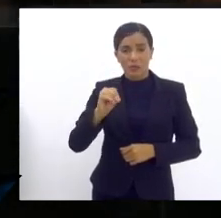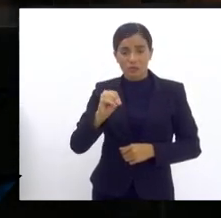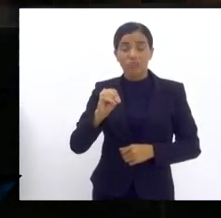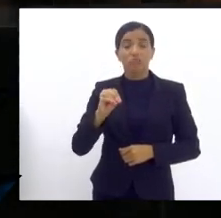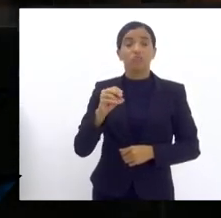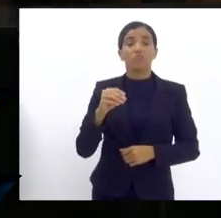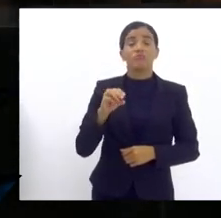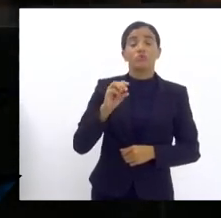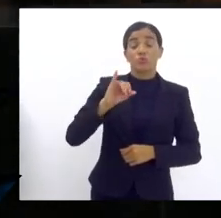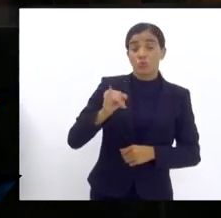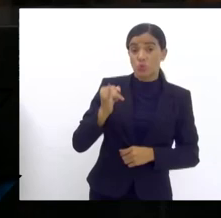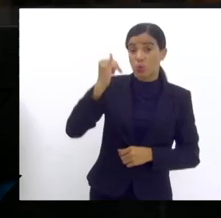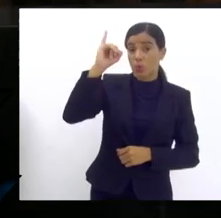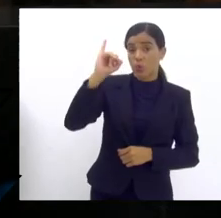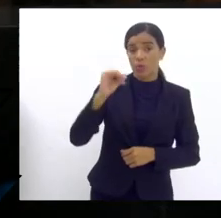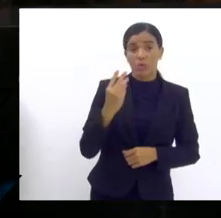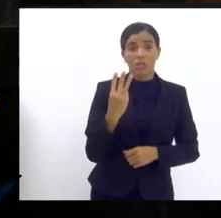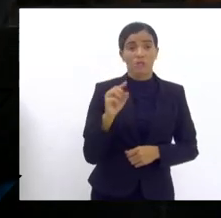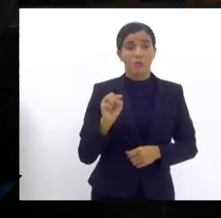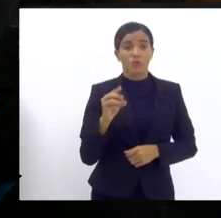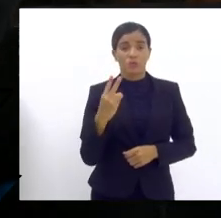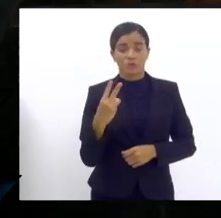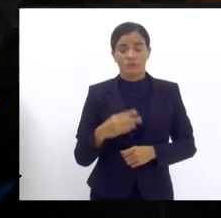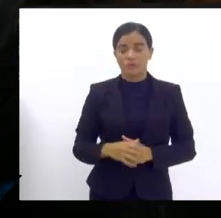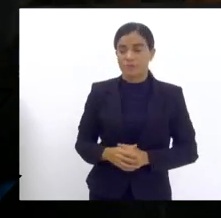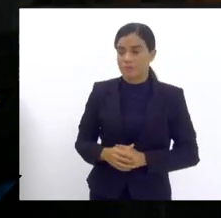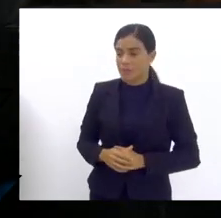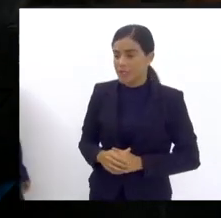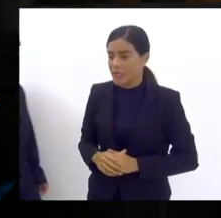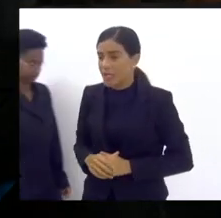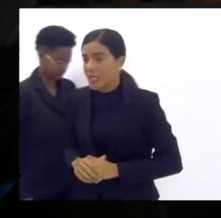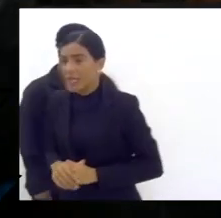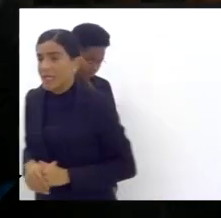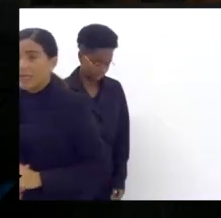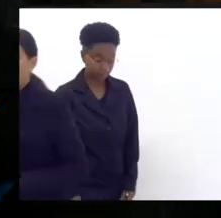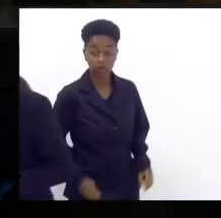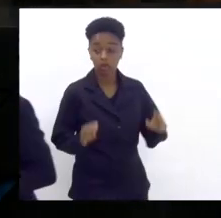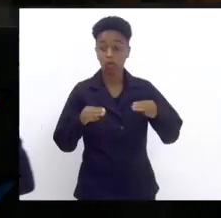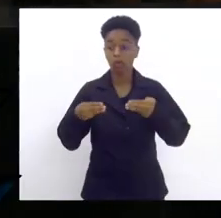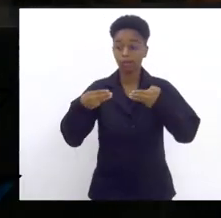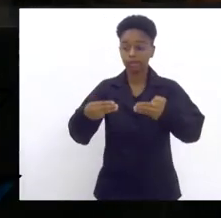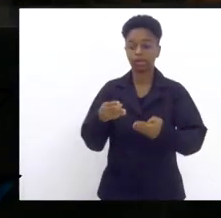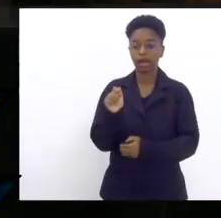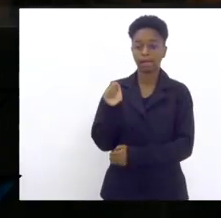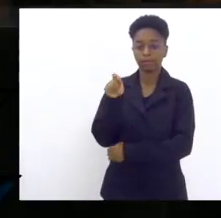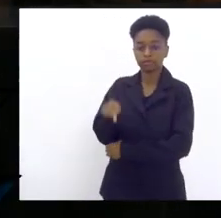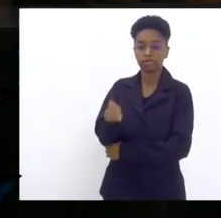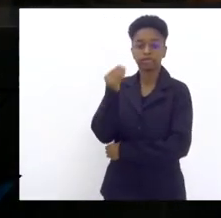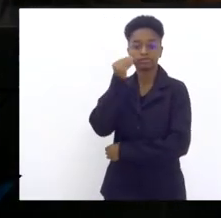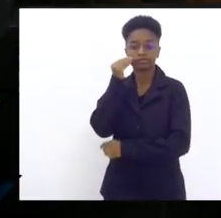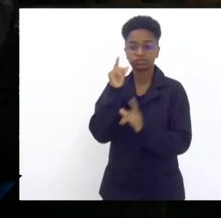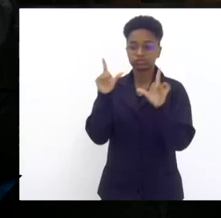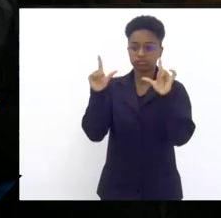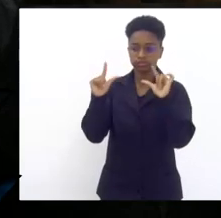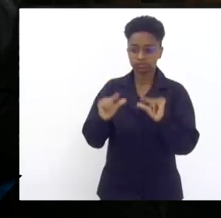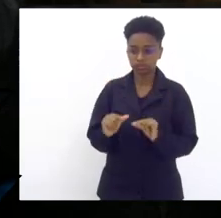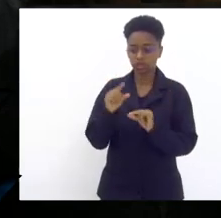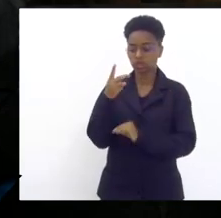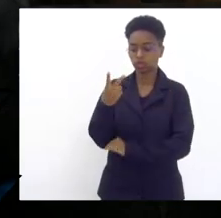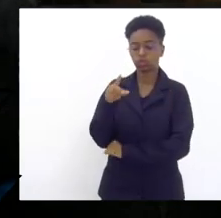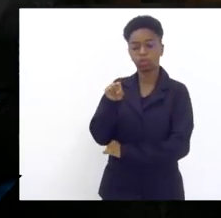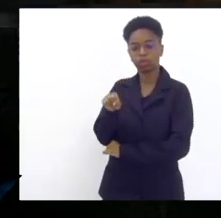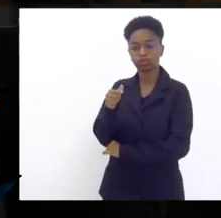o ministro da Previdência o conselho da Previdência quis reduziu no salvo eu de memória para 1.71